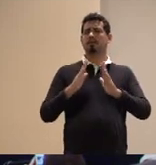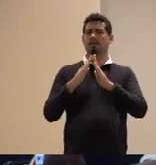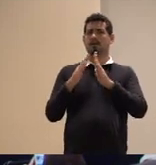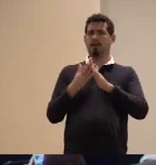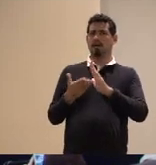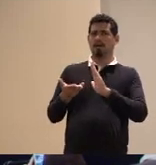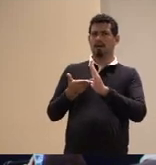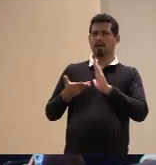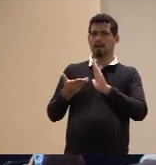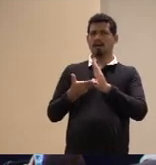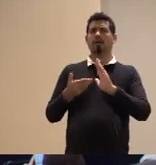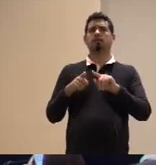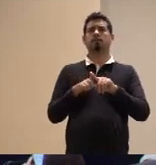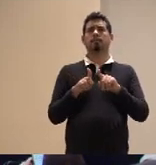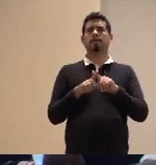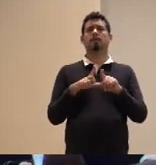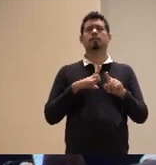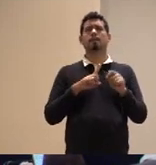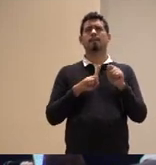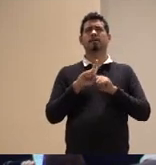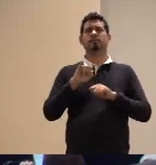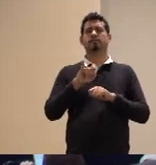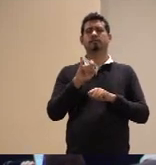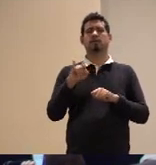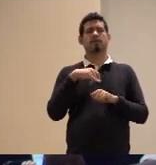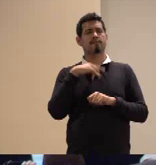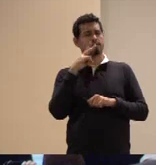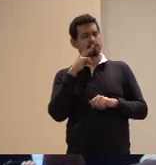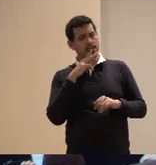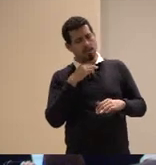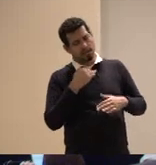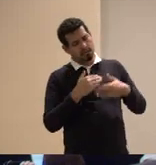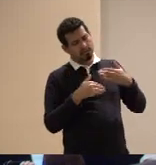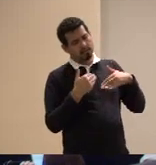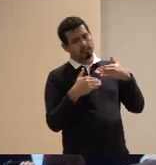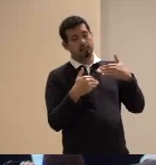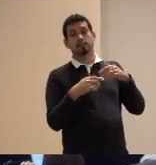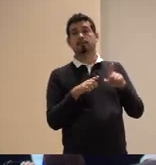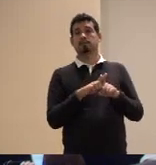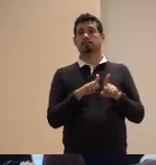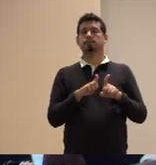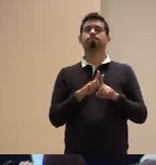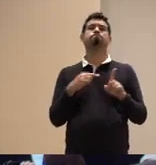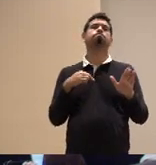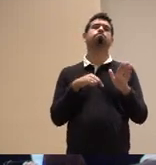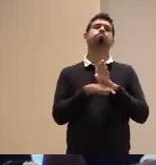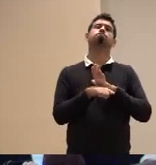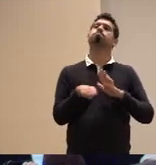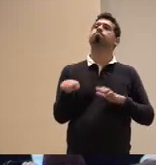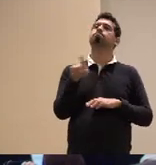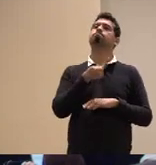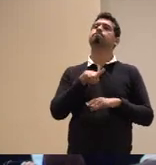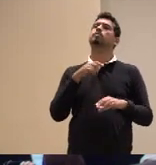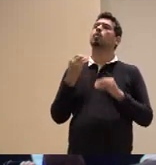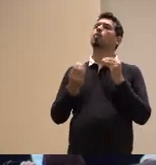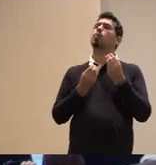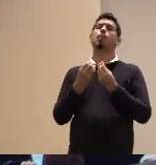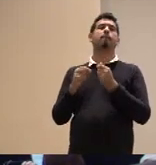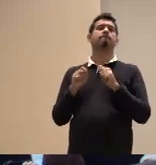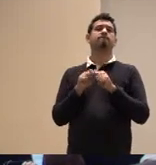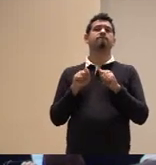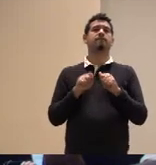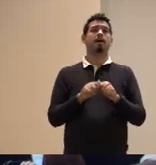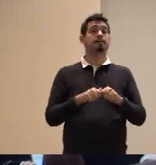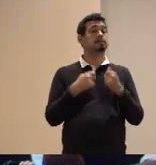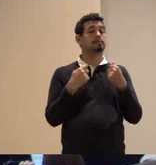agora em janeiro, eu venho acompanhando devagarinho, mas uma das coisas que eu pergunto para vocês como que vocês fazem, e precisamos